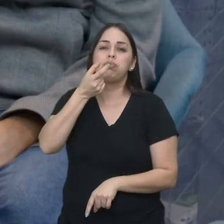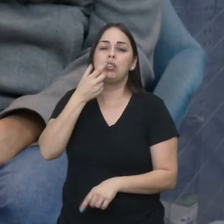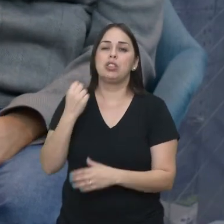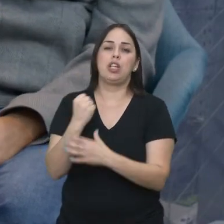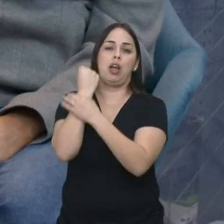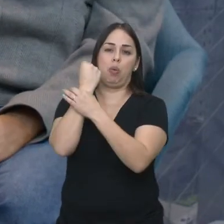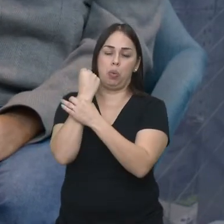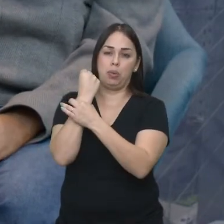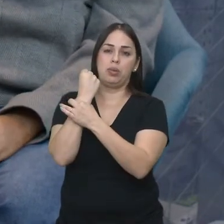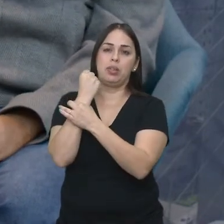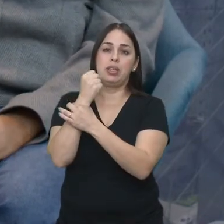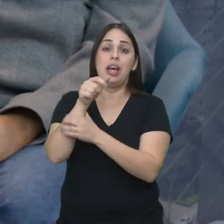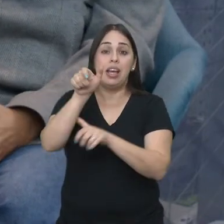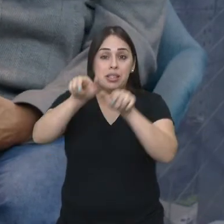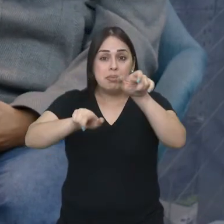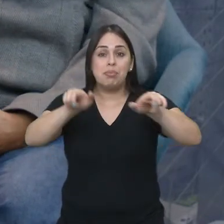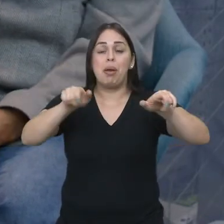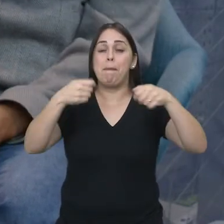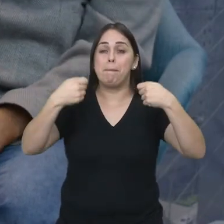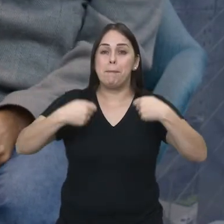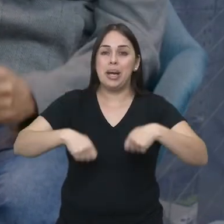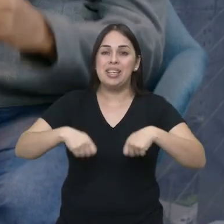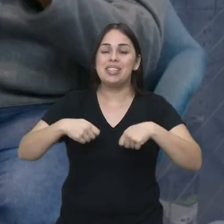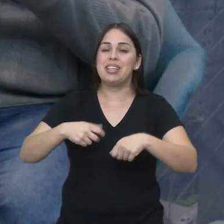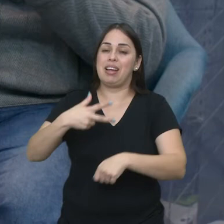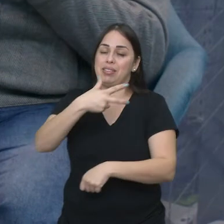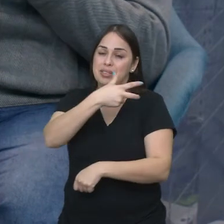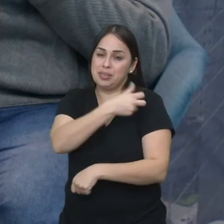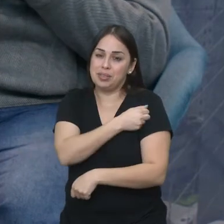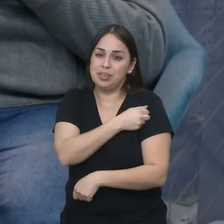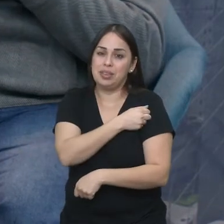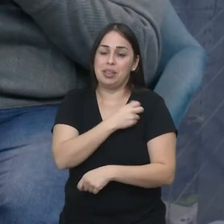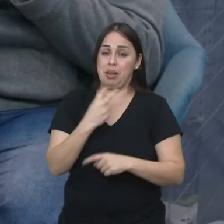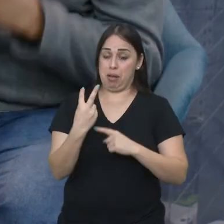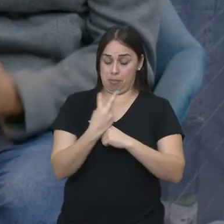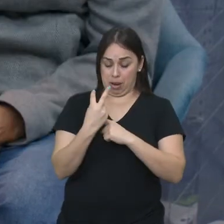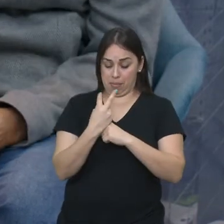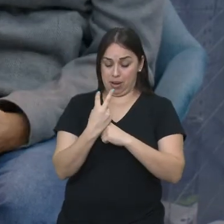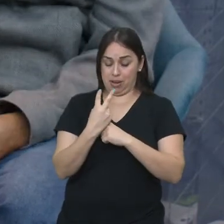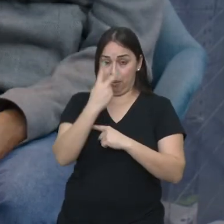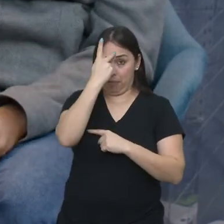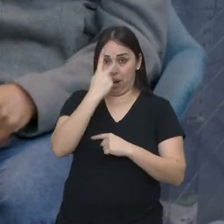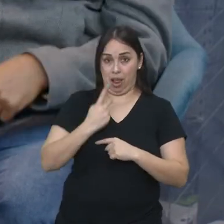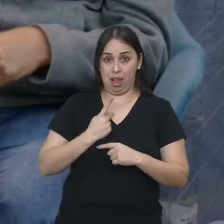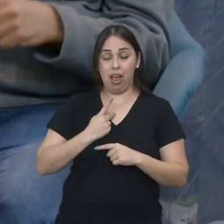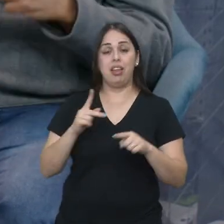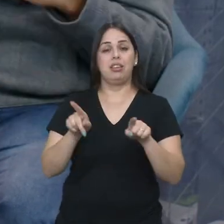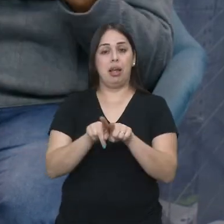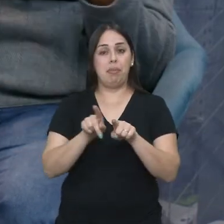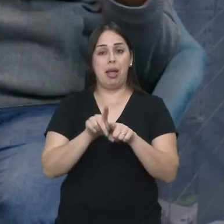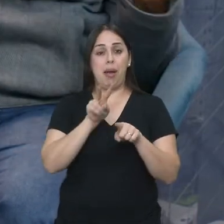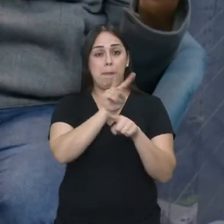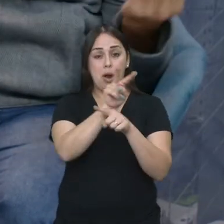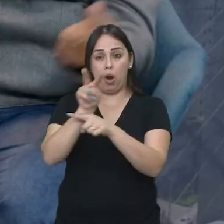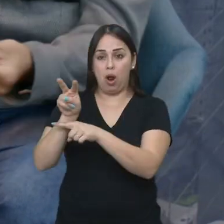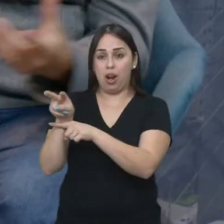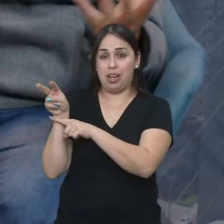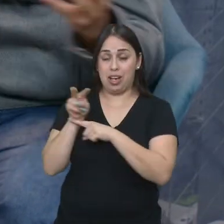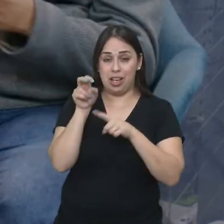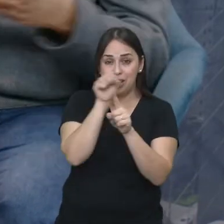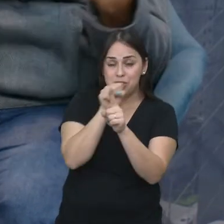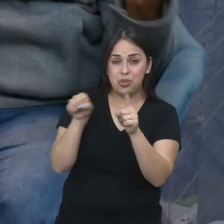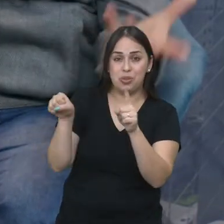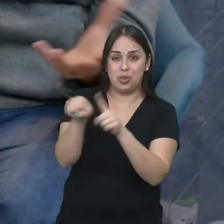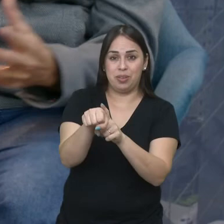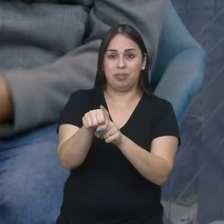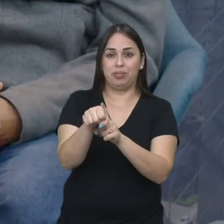extremamente seguros e as pessoas devem fazer isso não só para proteção pessoal, mas também para essa proteção comunitária,